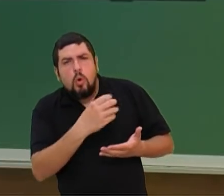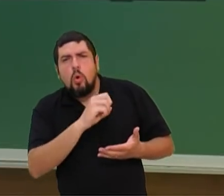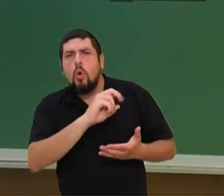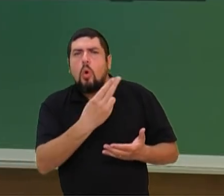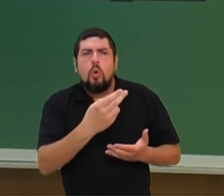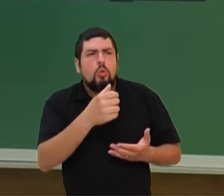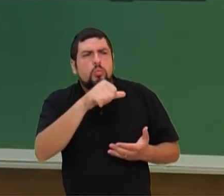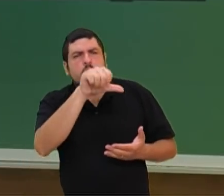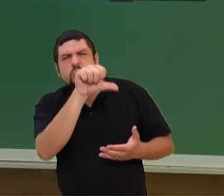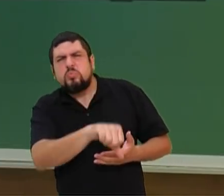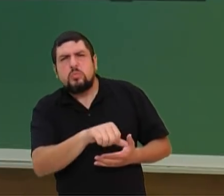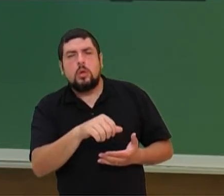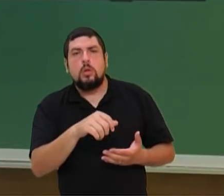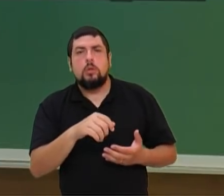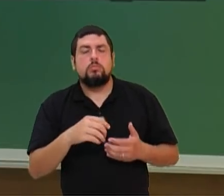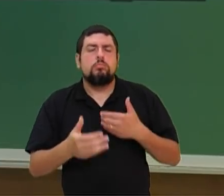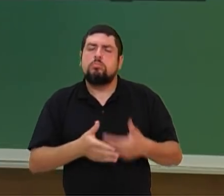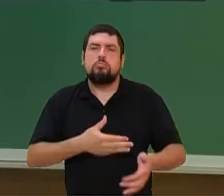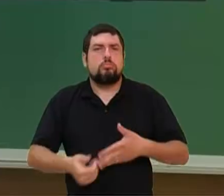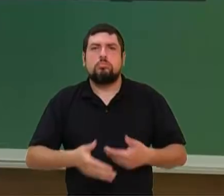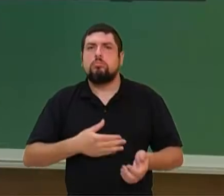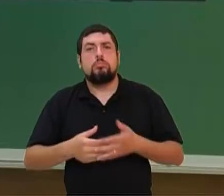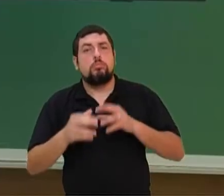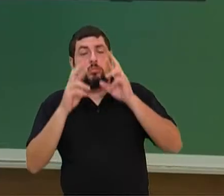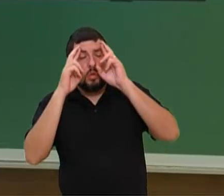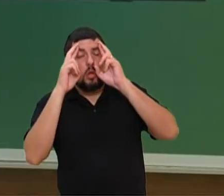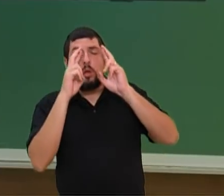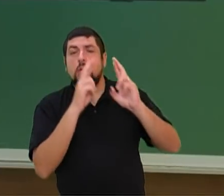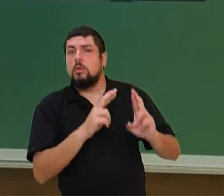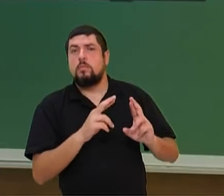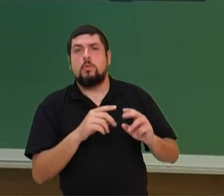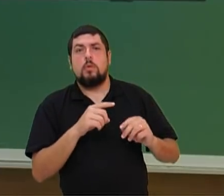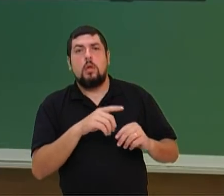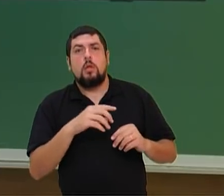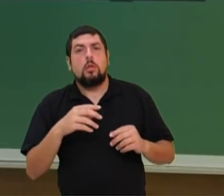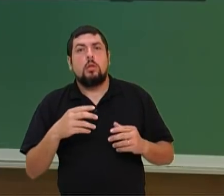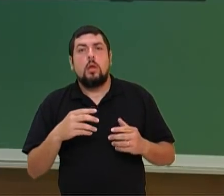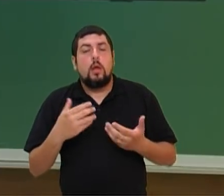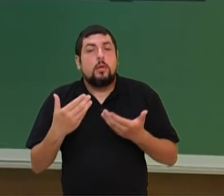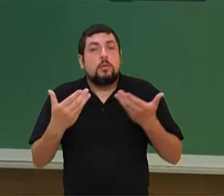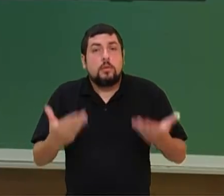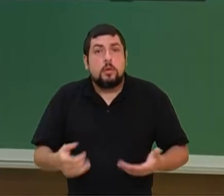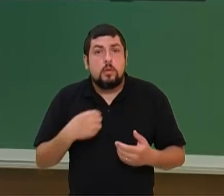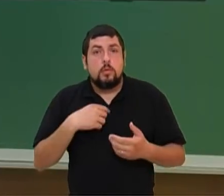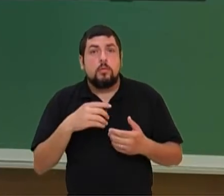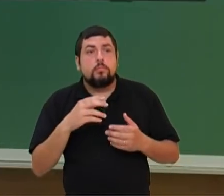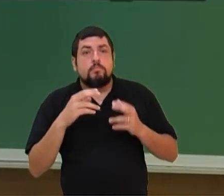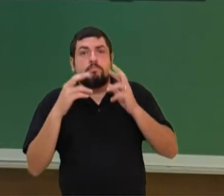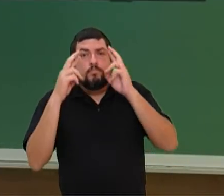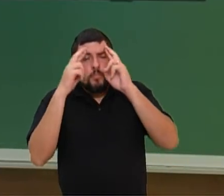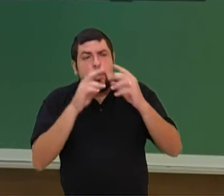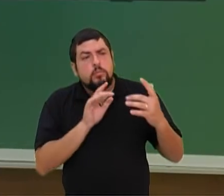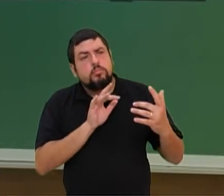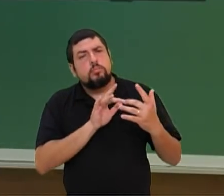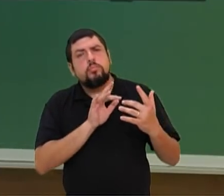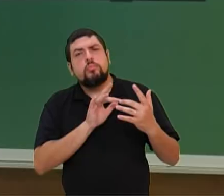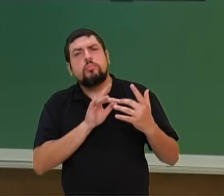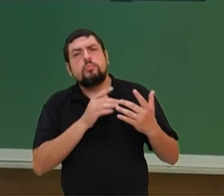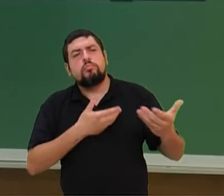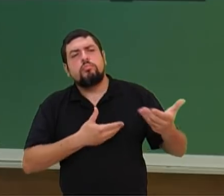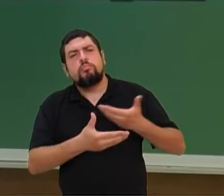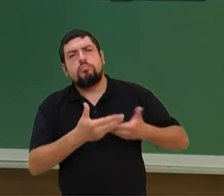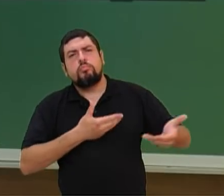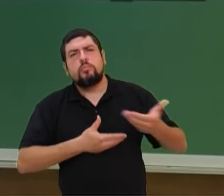saber respeitar as pessoas na sua simplicidade, na sua ingenuidade, no respeito, naquela convivência comum,